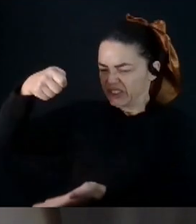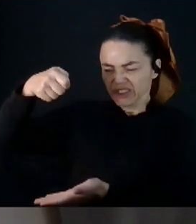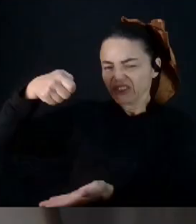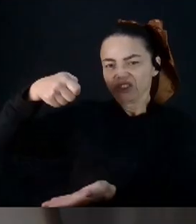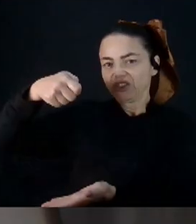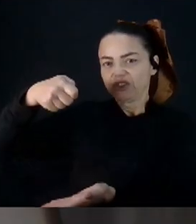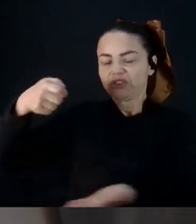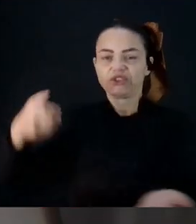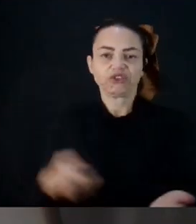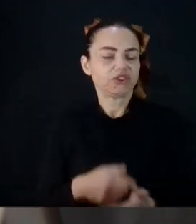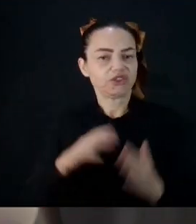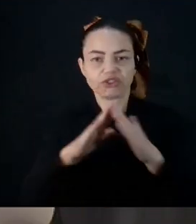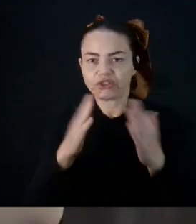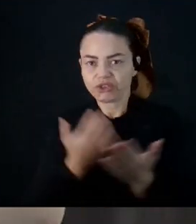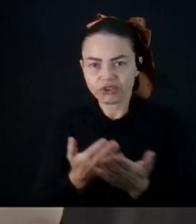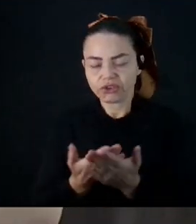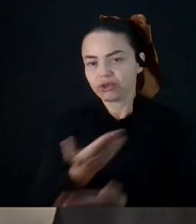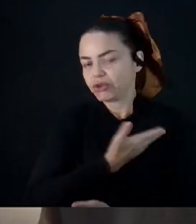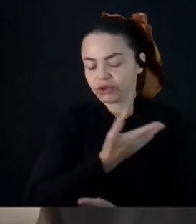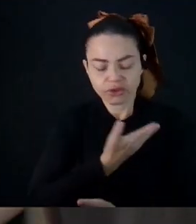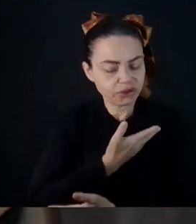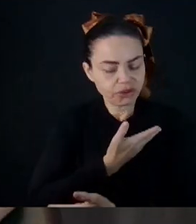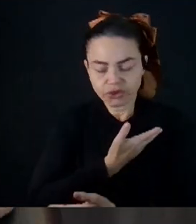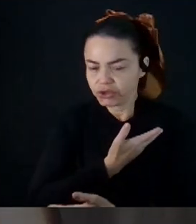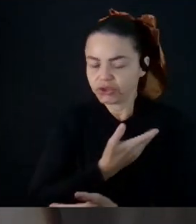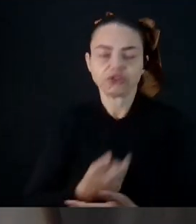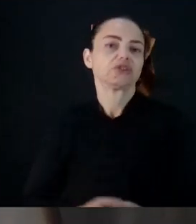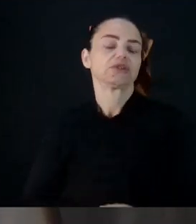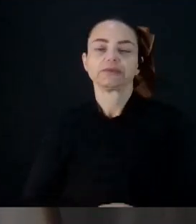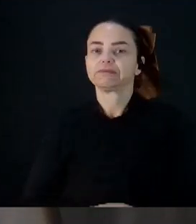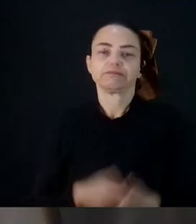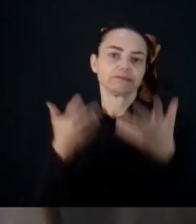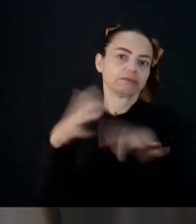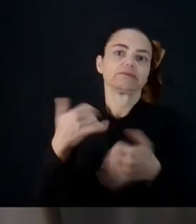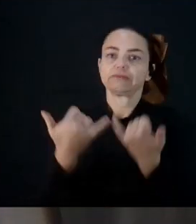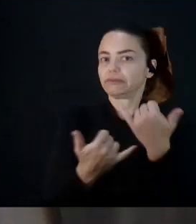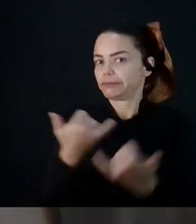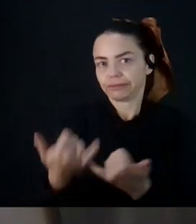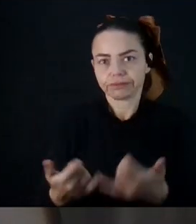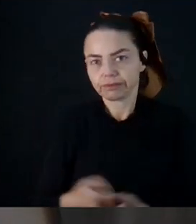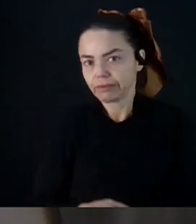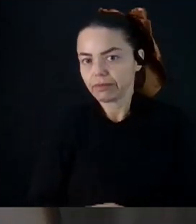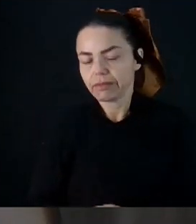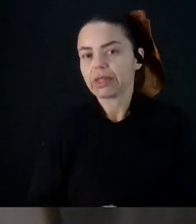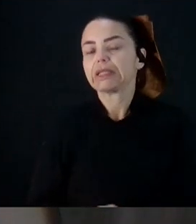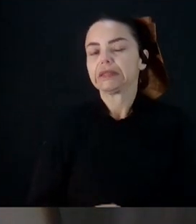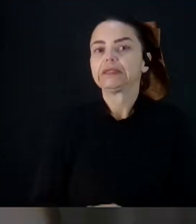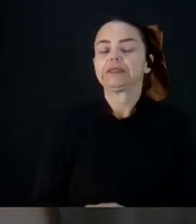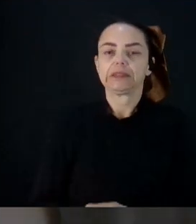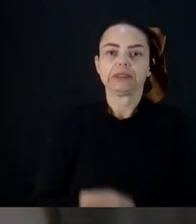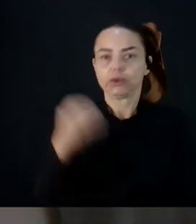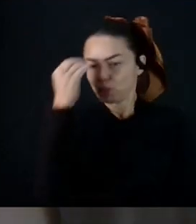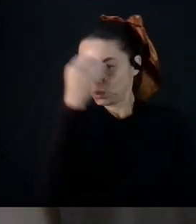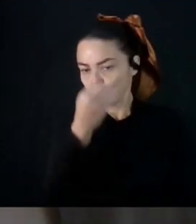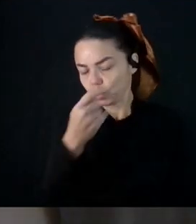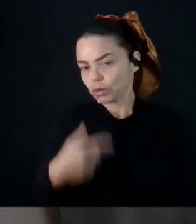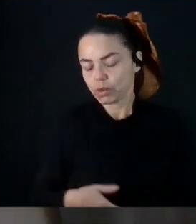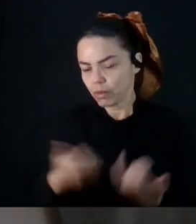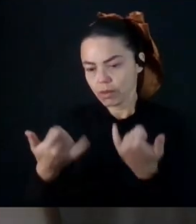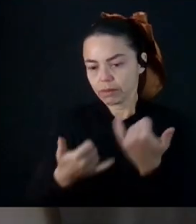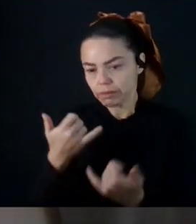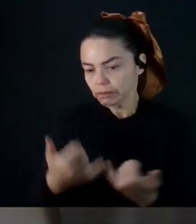para a escola, as minhas amigas não vão querer brincar comigo. Isso. Olha isso. Né? Então, assim,